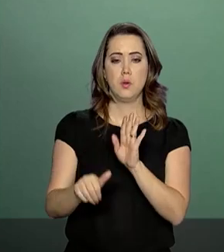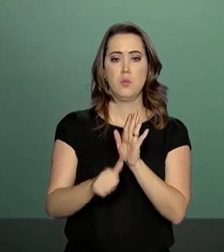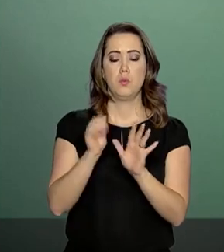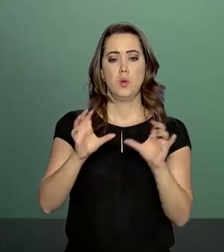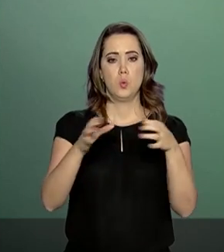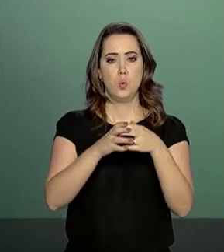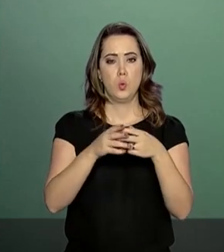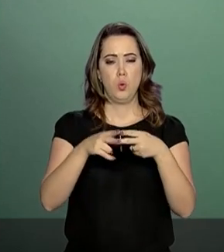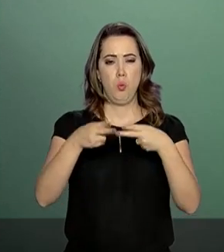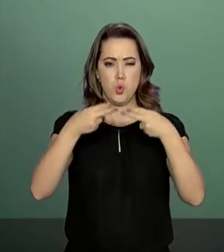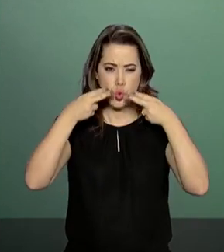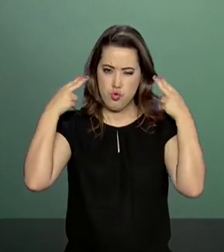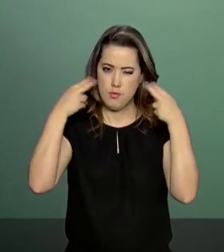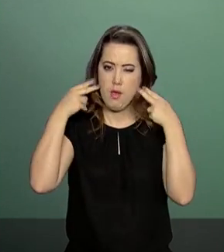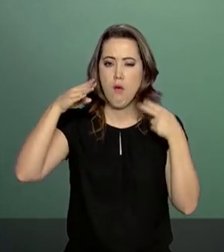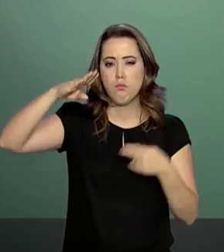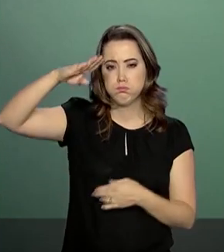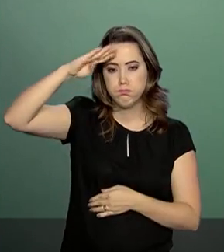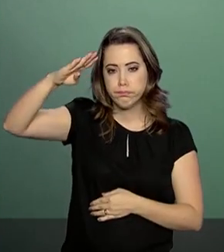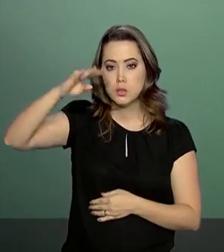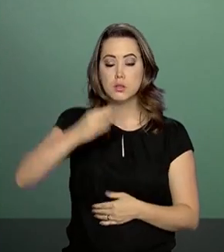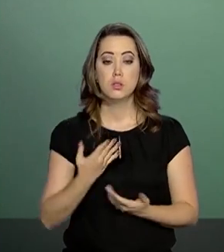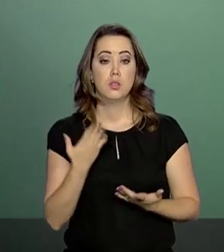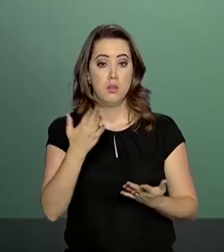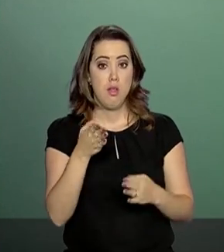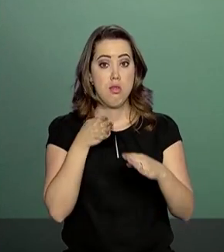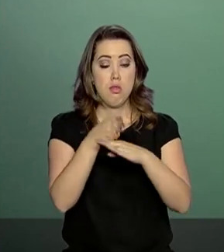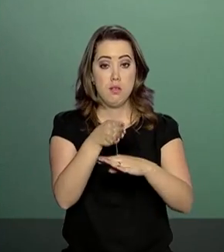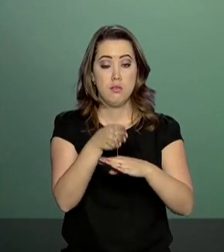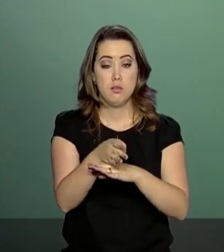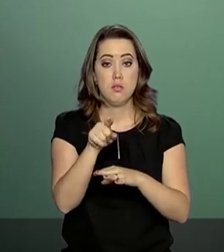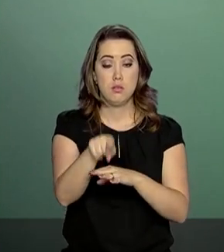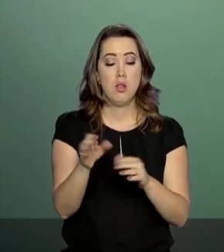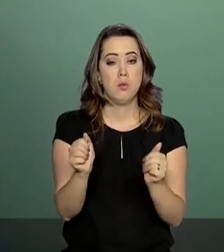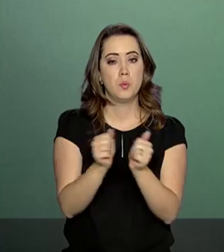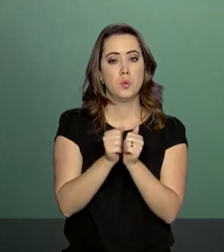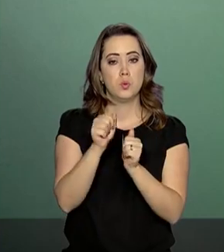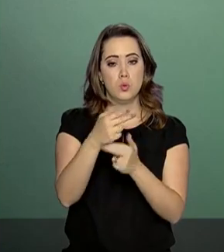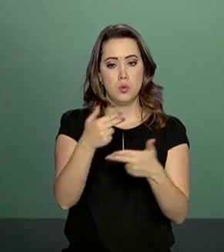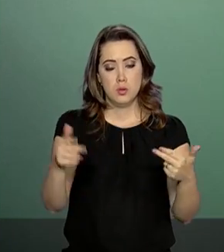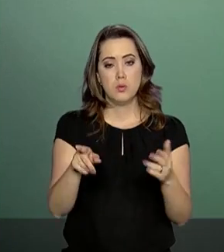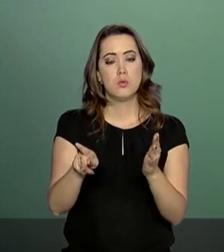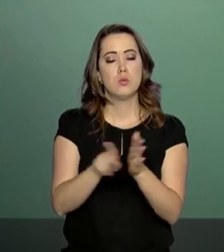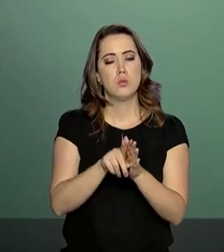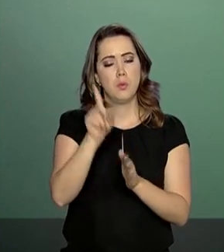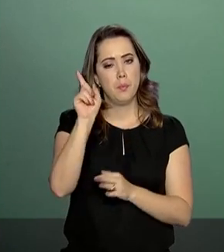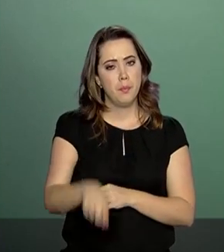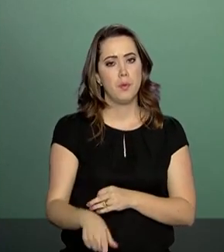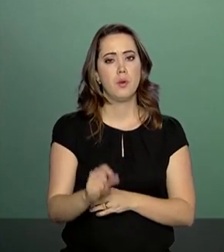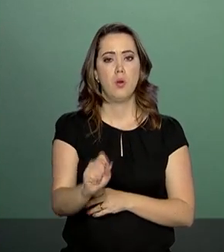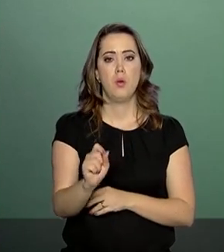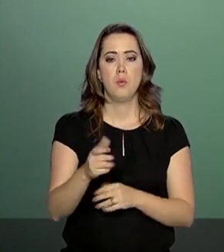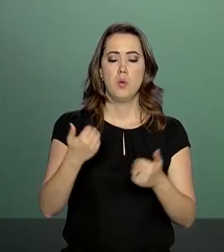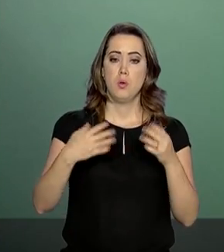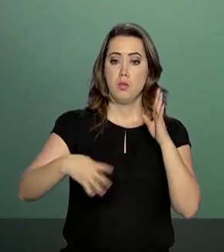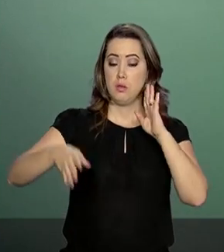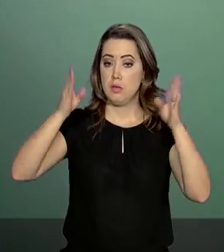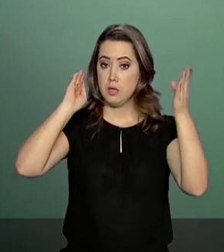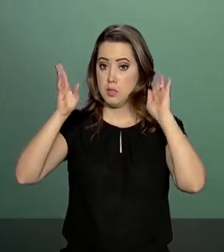responsabilidade por adentrar em território venezuelano conduz esse material permanece com motoristas